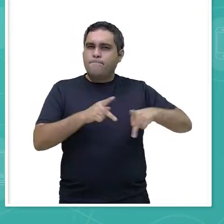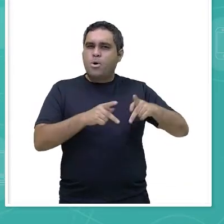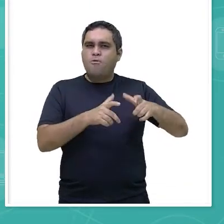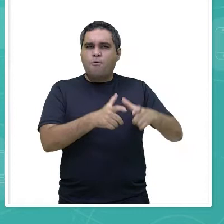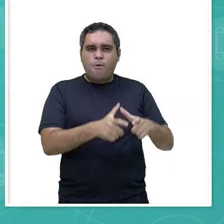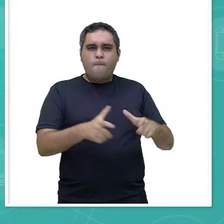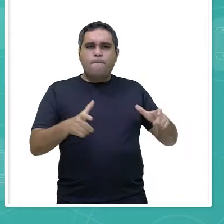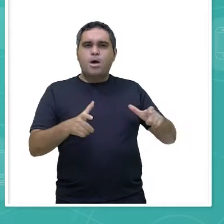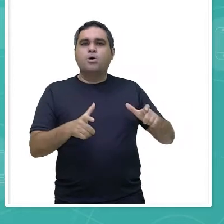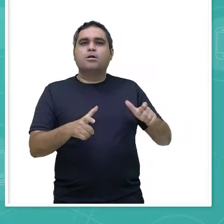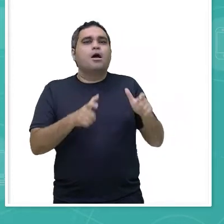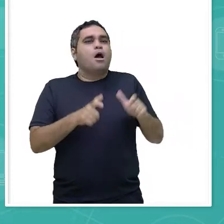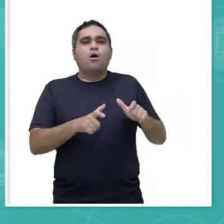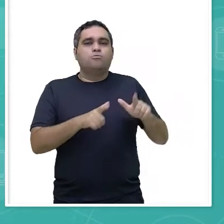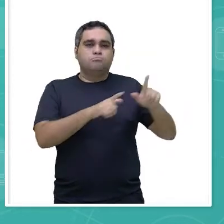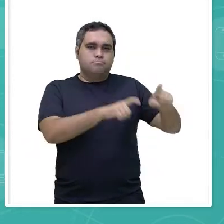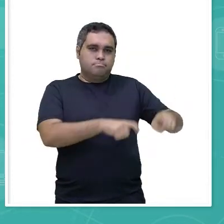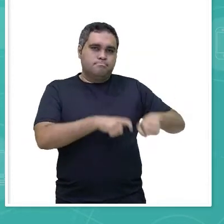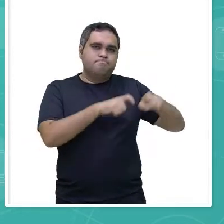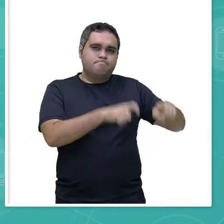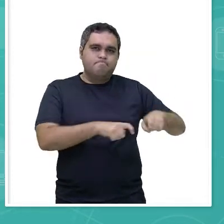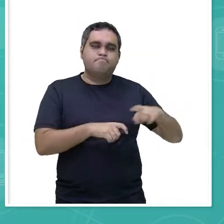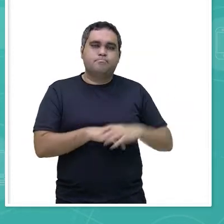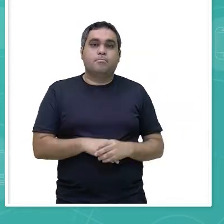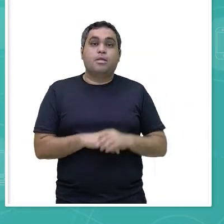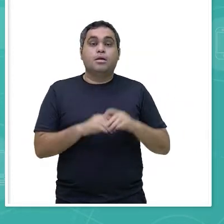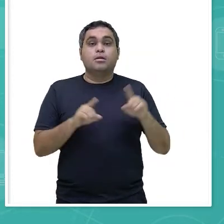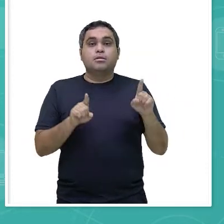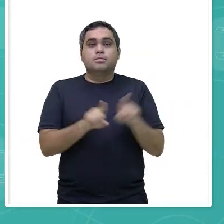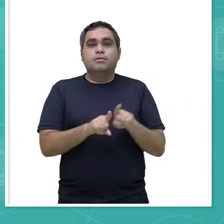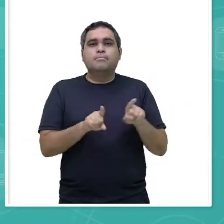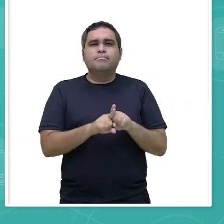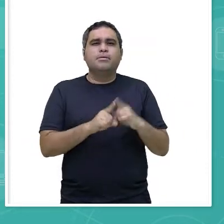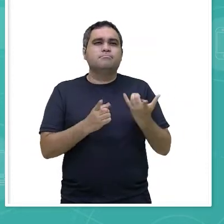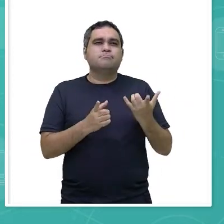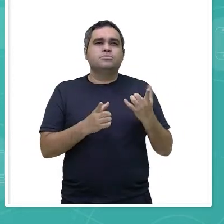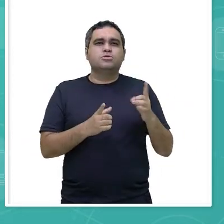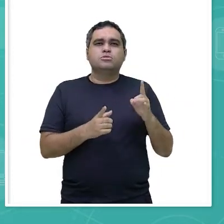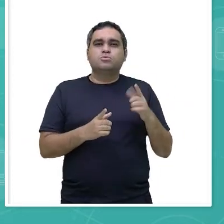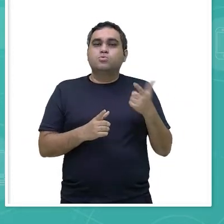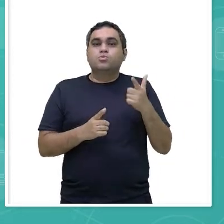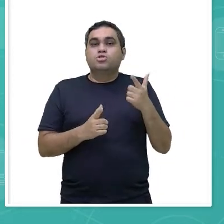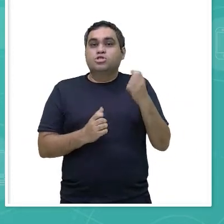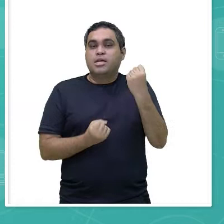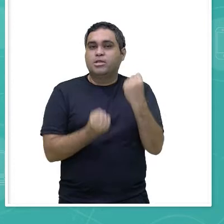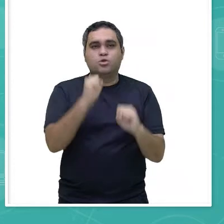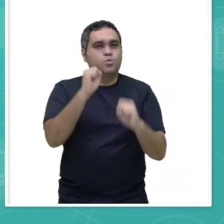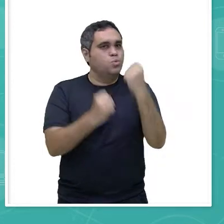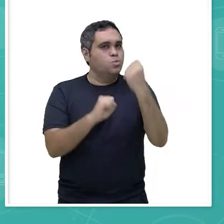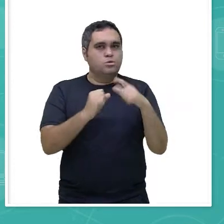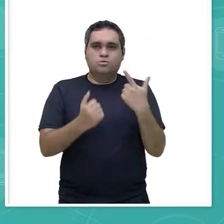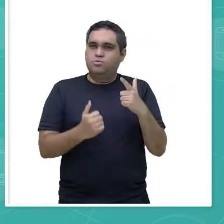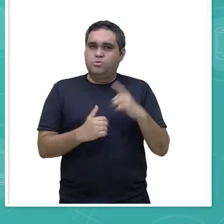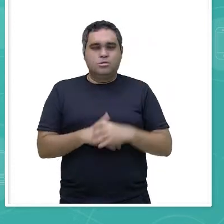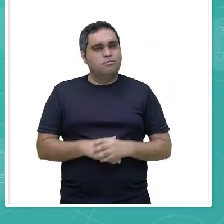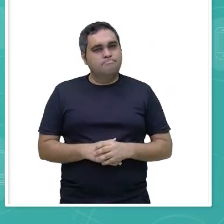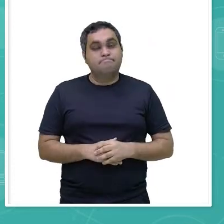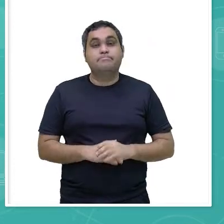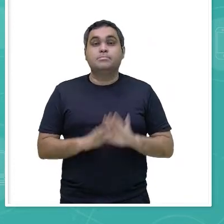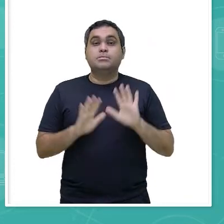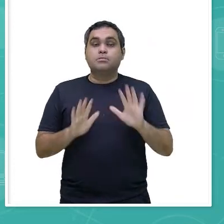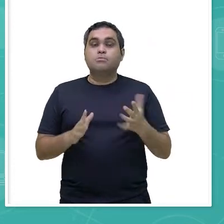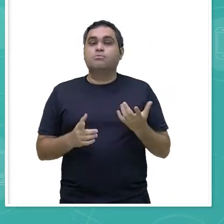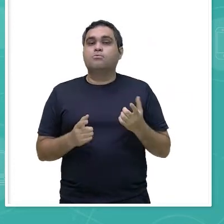zona rural. E o sistema era muito feudal, gente. Não tinha indústria de beneficiamento na agricultura russa. Então, a